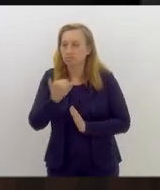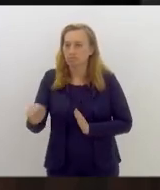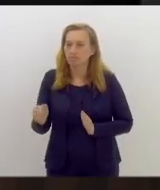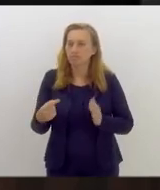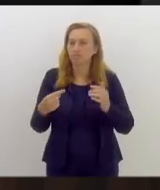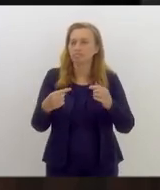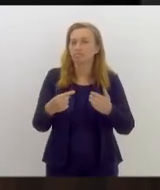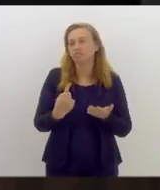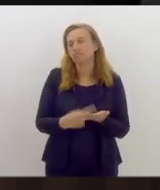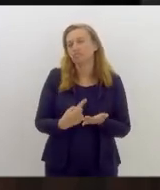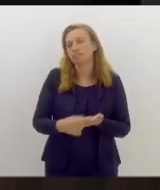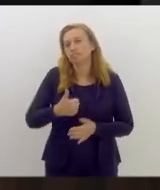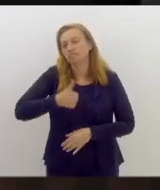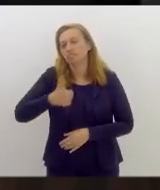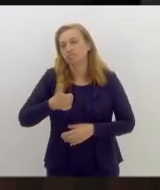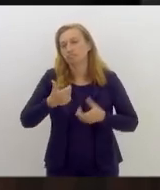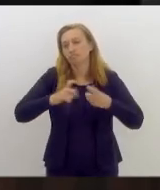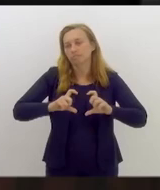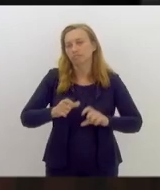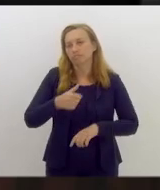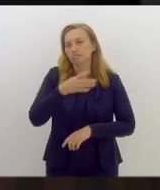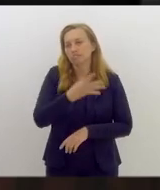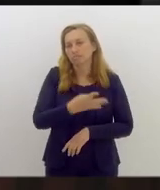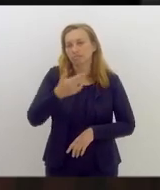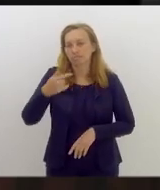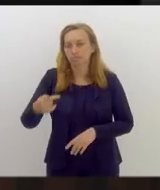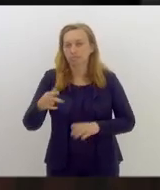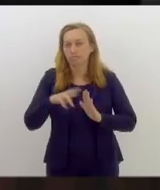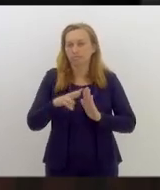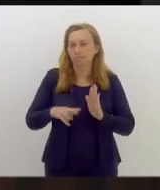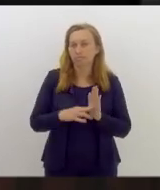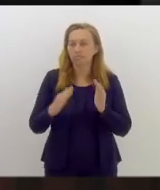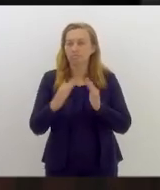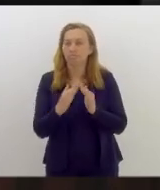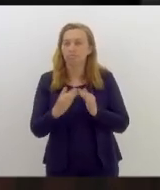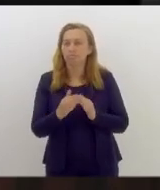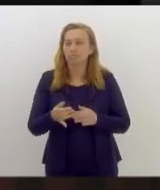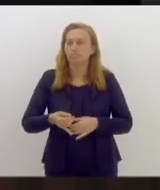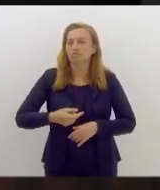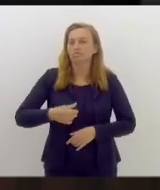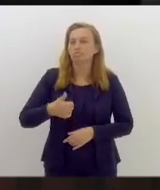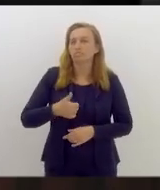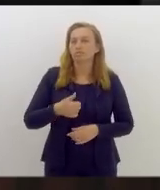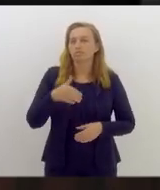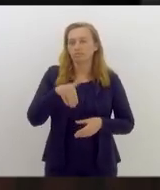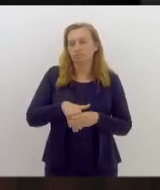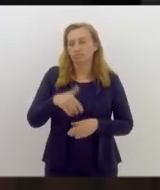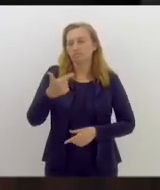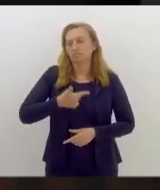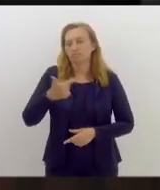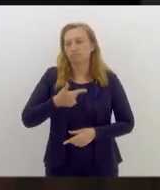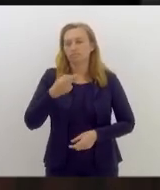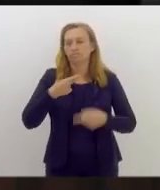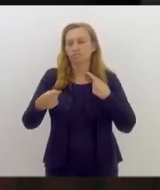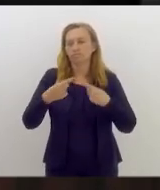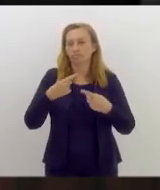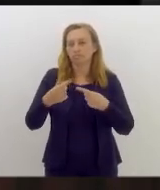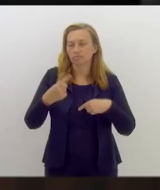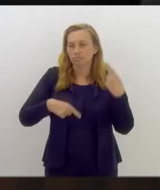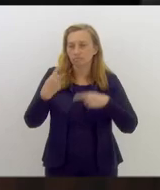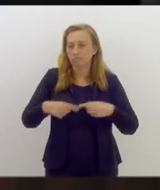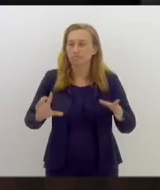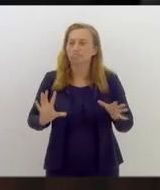com o parágrafo 1º do artigo 47 do Regimento Interno, em tramitação ordinária, em votação, em segunda discussão, redação do vencido assim